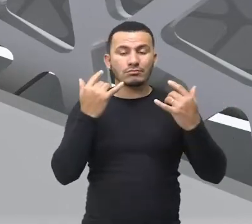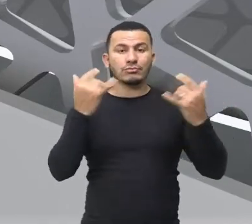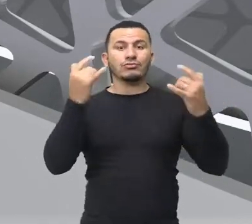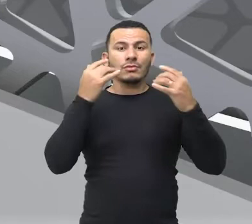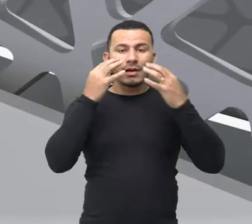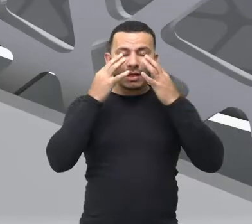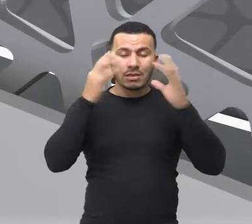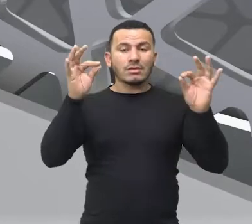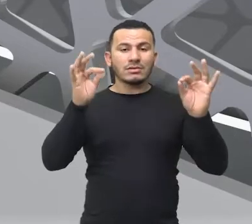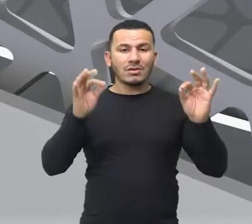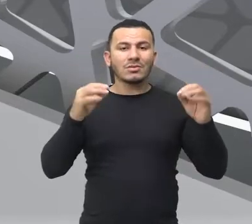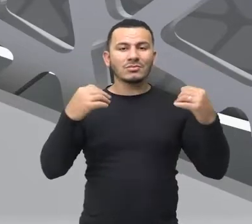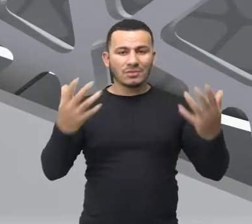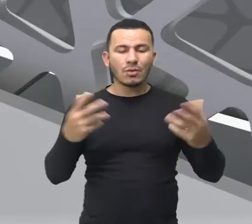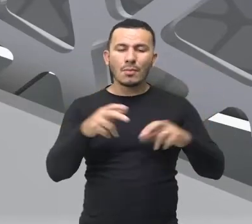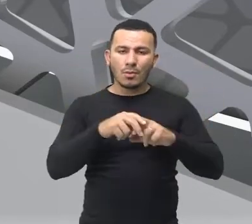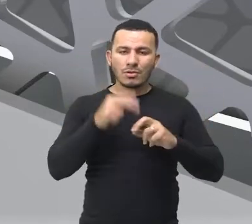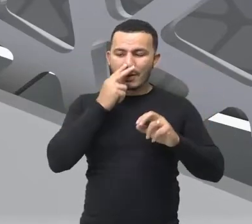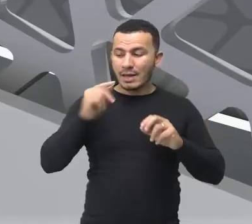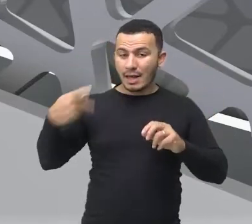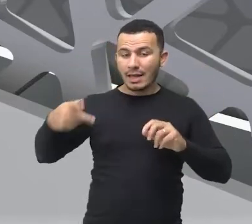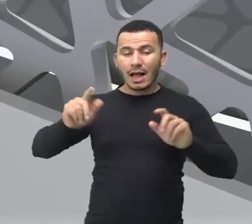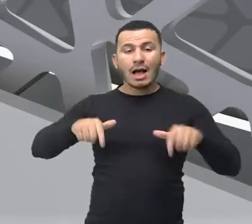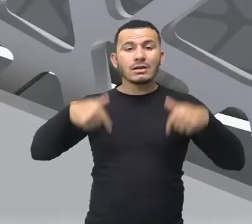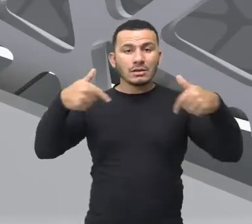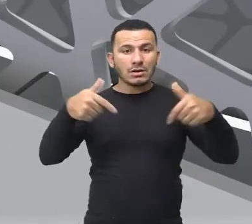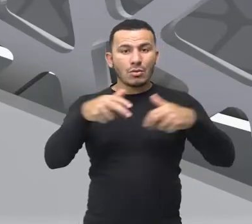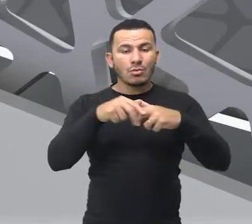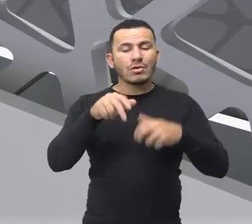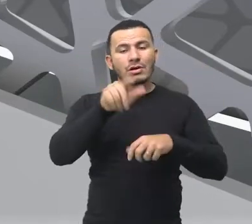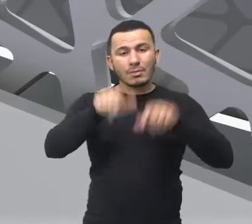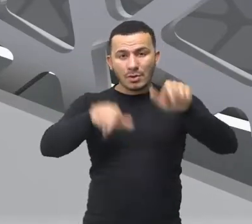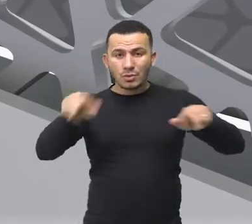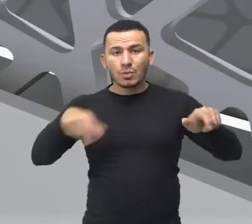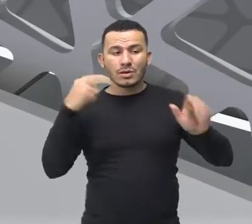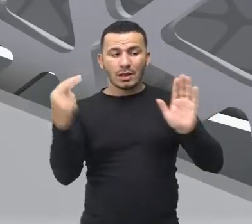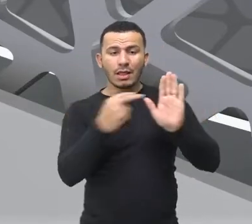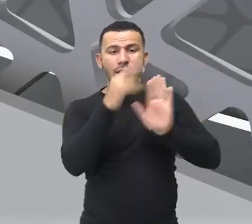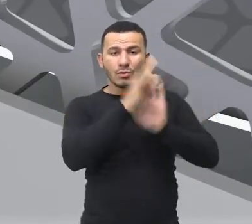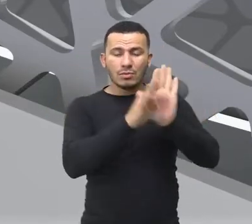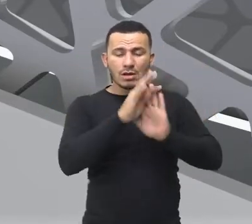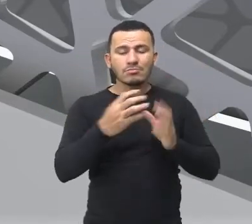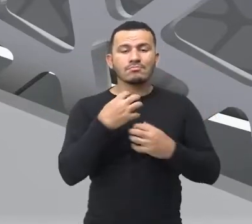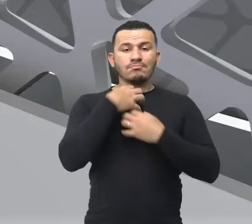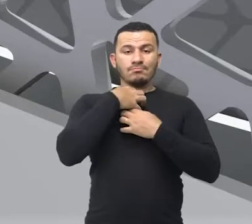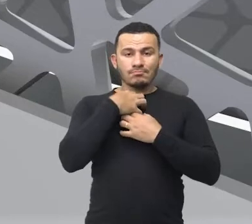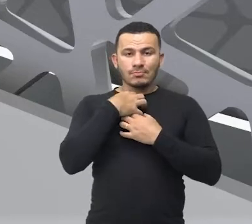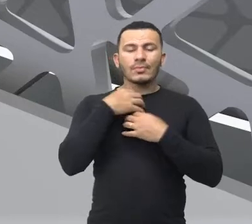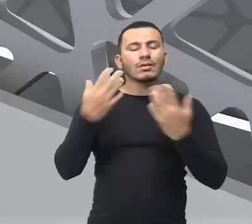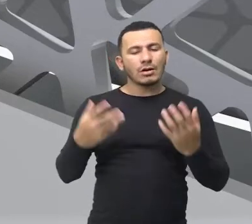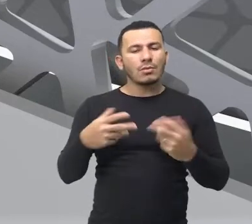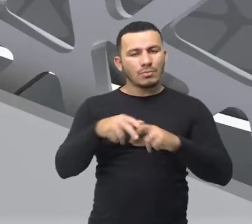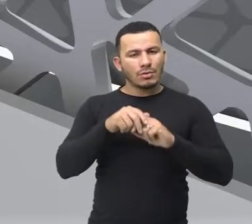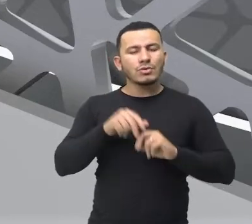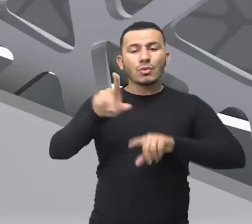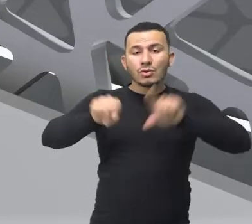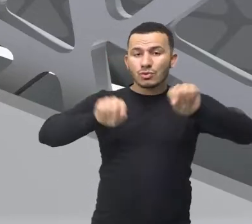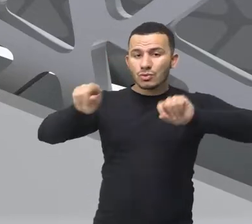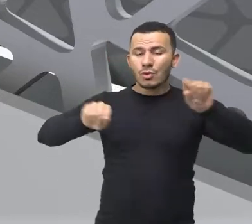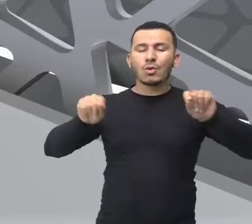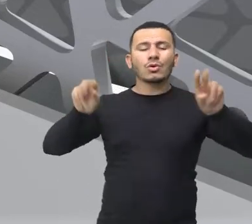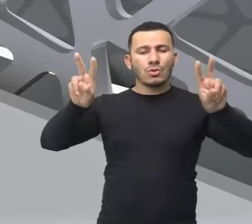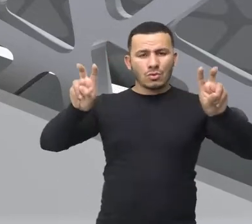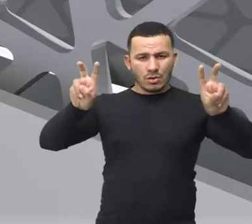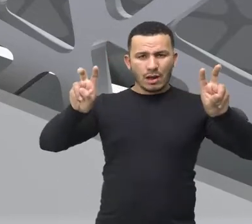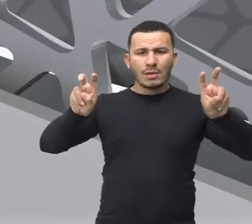proteção, é ele que tem a ação, certo? Então isso causa mais impacto. Então se escolhe exatamente esse enunciado,